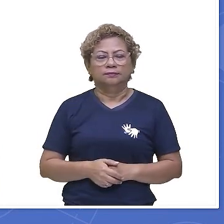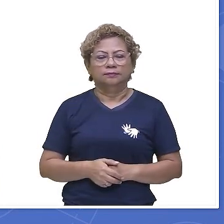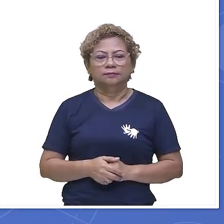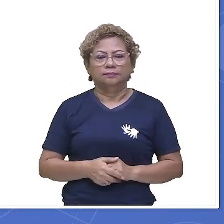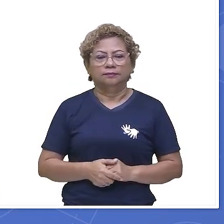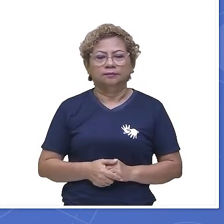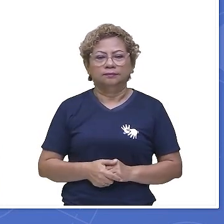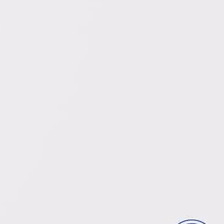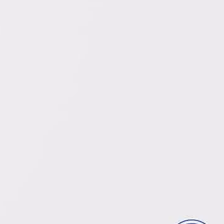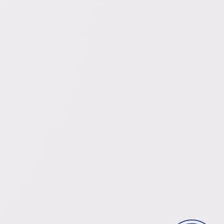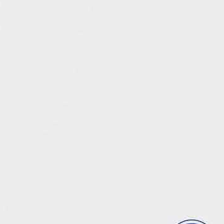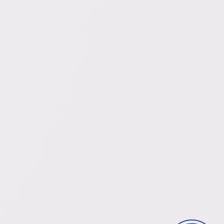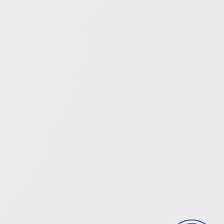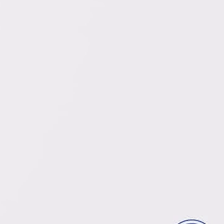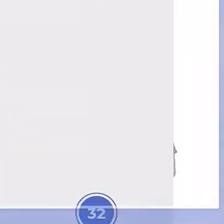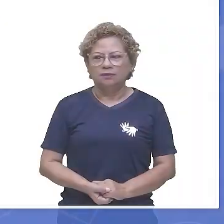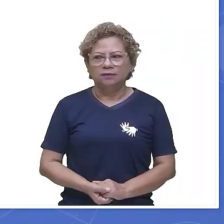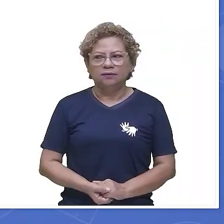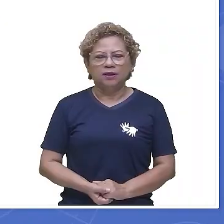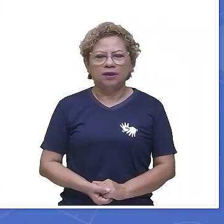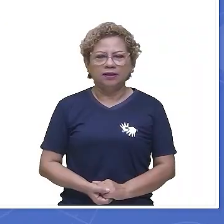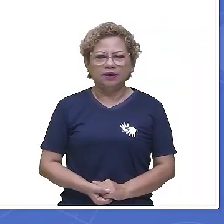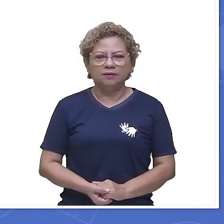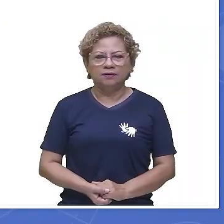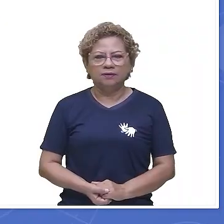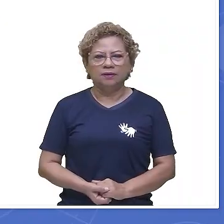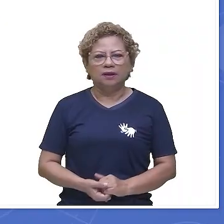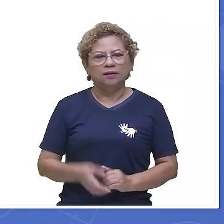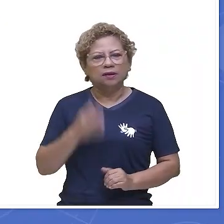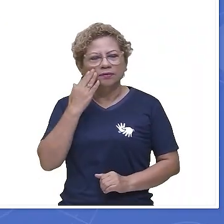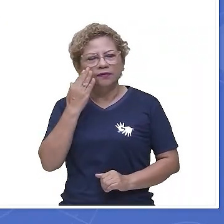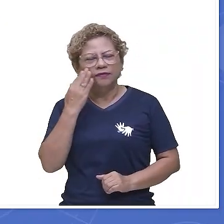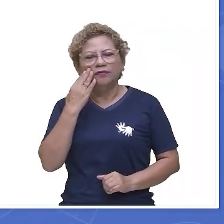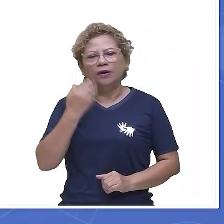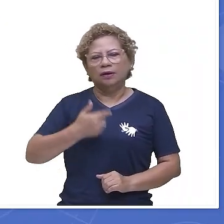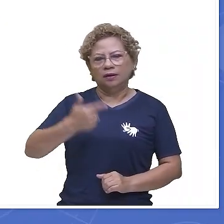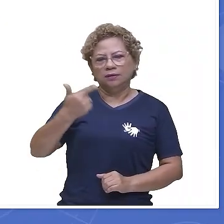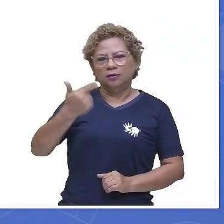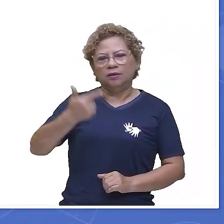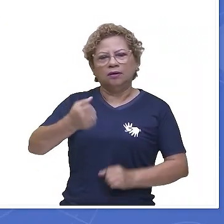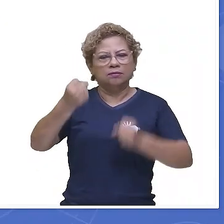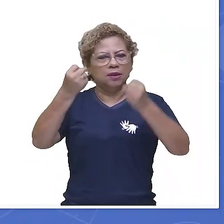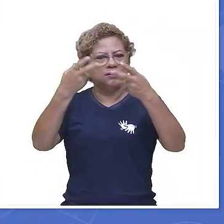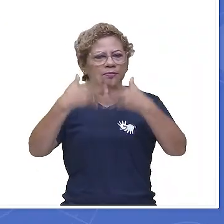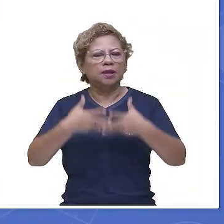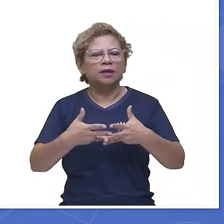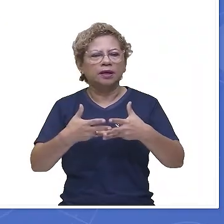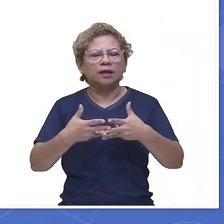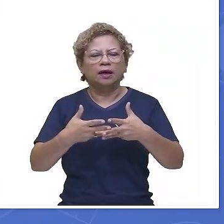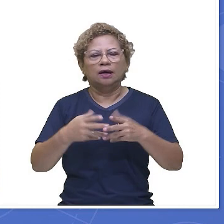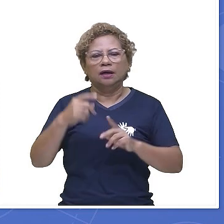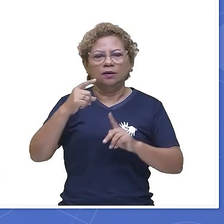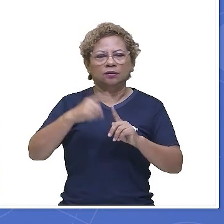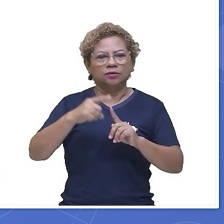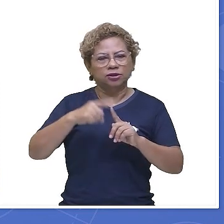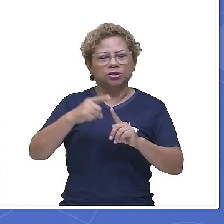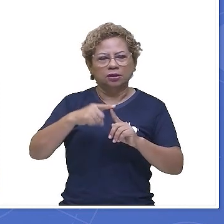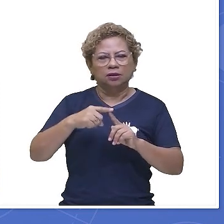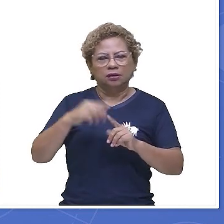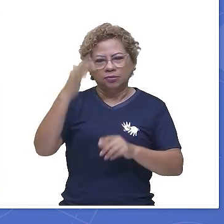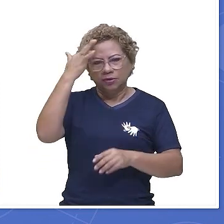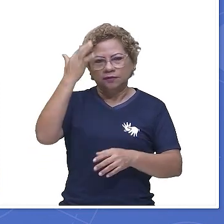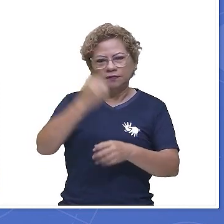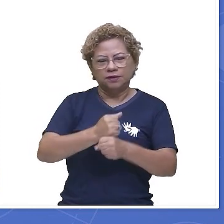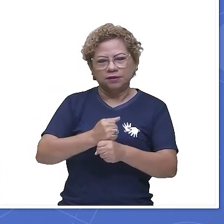questão número 2. Pessoal, então, na questão número 2, que era para dizer o conceito de física clássica e dar exemplos, a